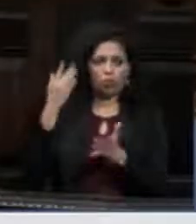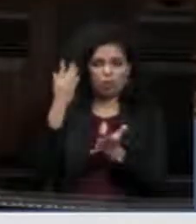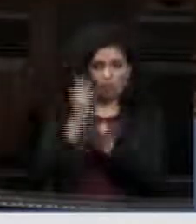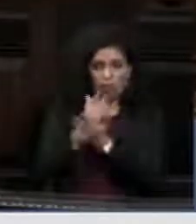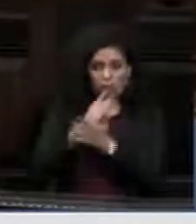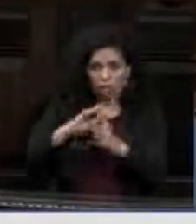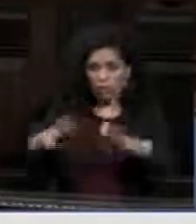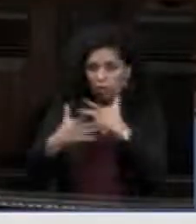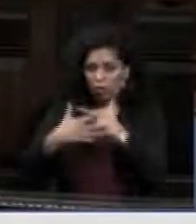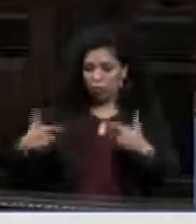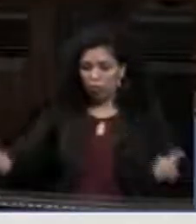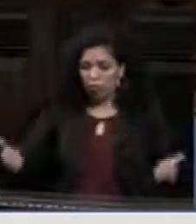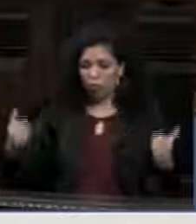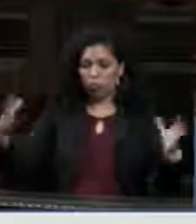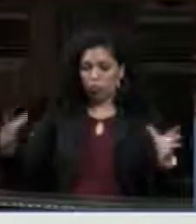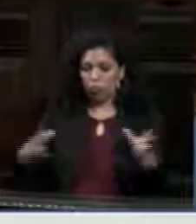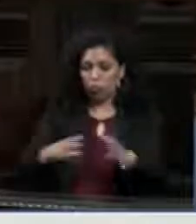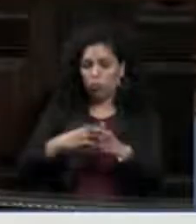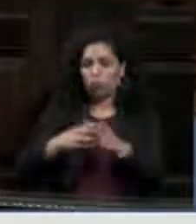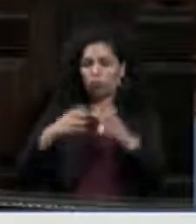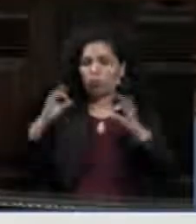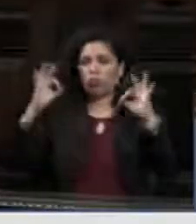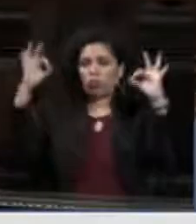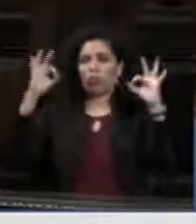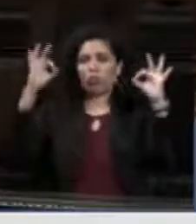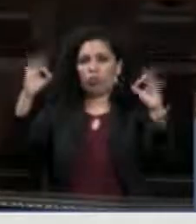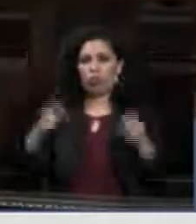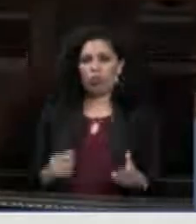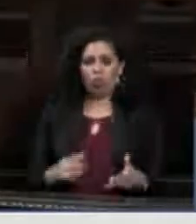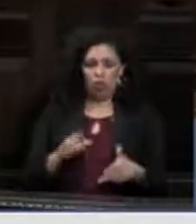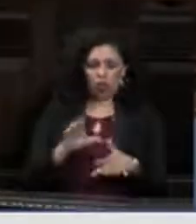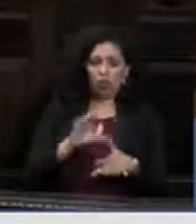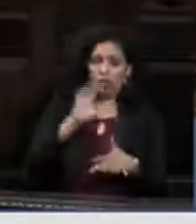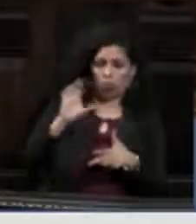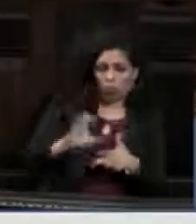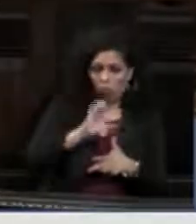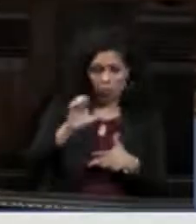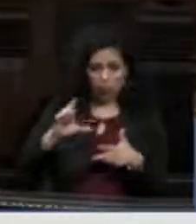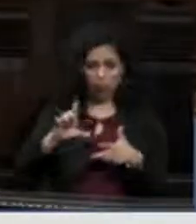privilégio. Isso cabe para o Poder Legislativo, isso cabe para o Poder